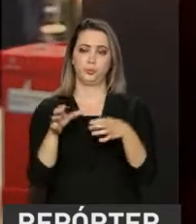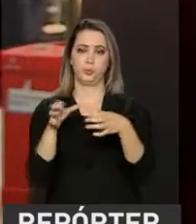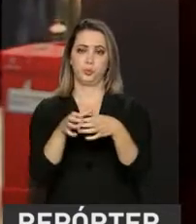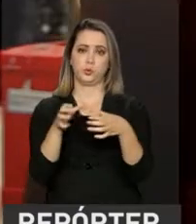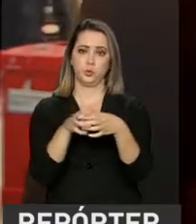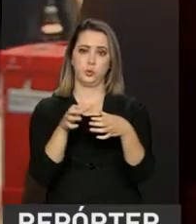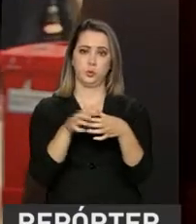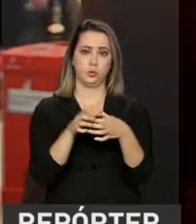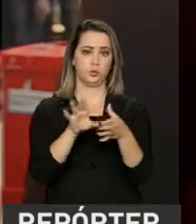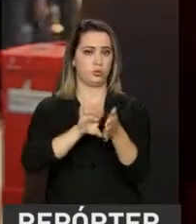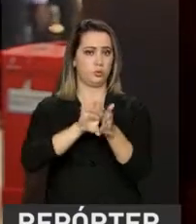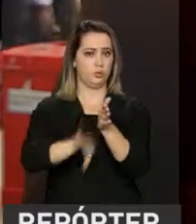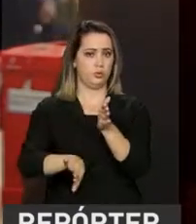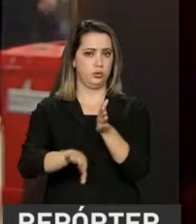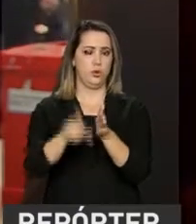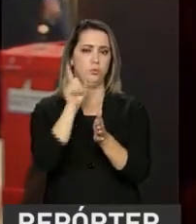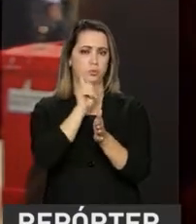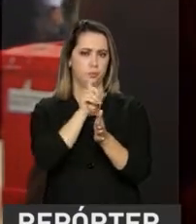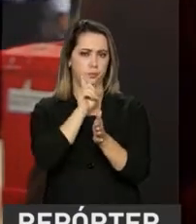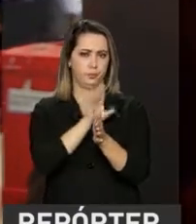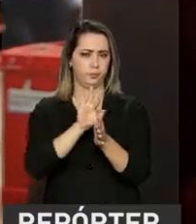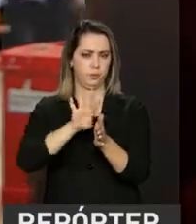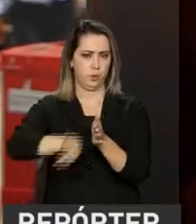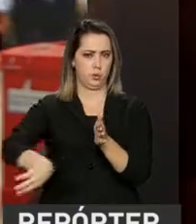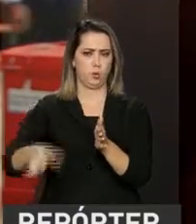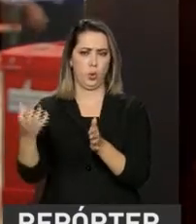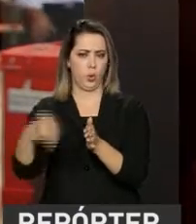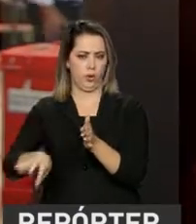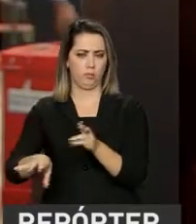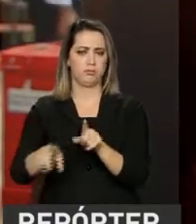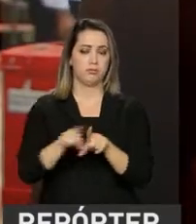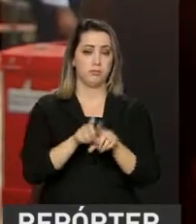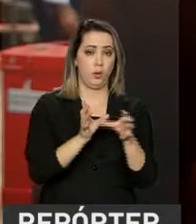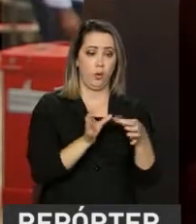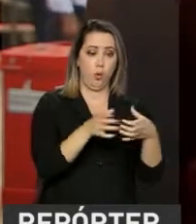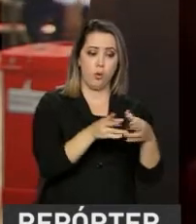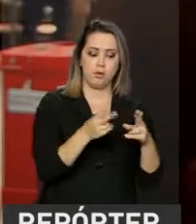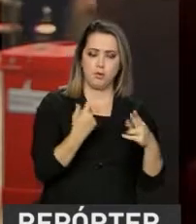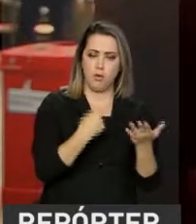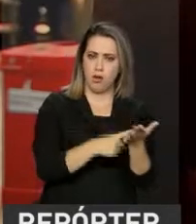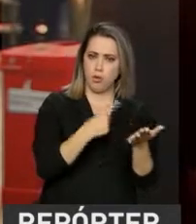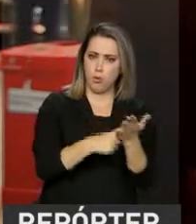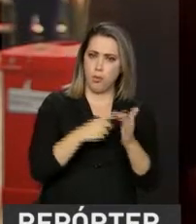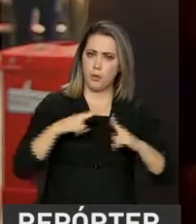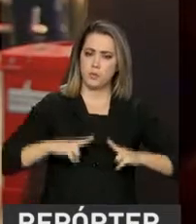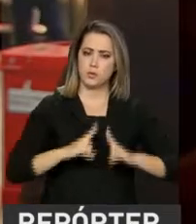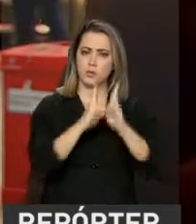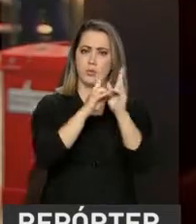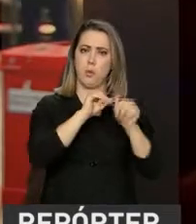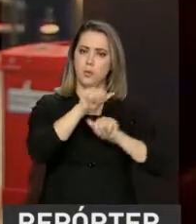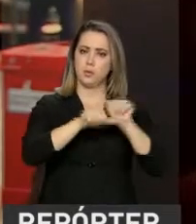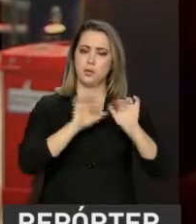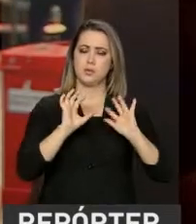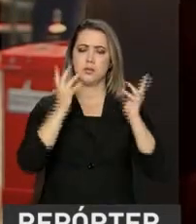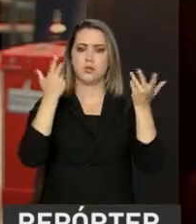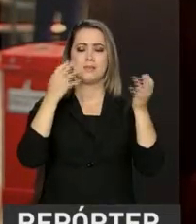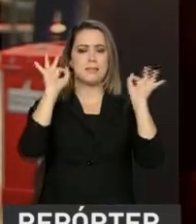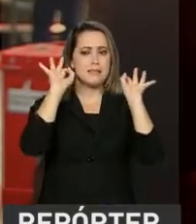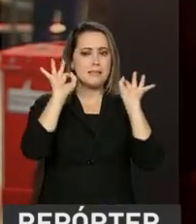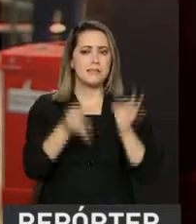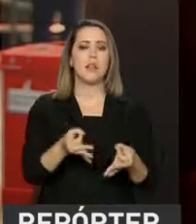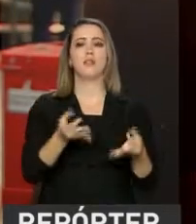grupo, com exceção dos Estados Unidos, consideraram o Acordo de Paris sobre a mudança do clima